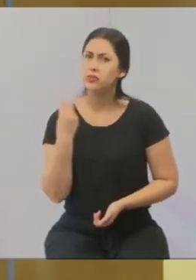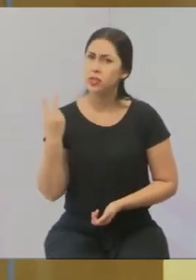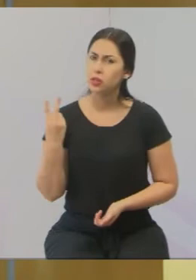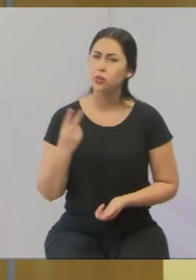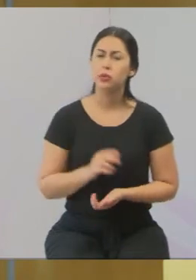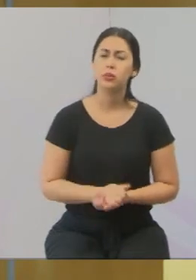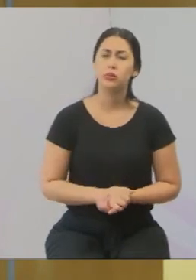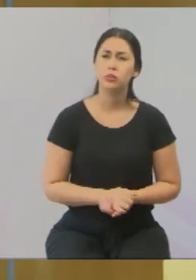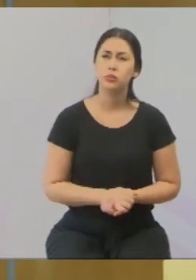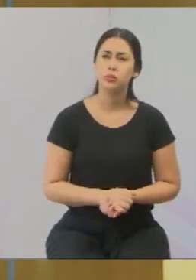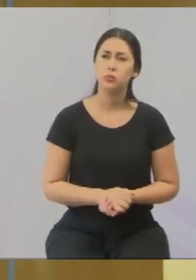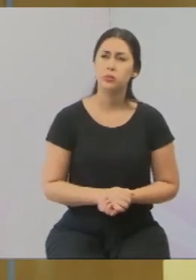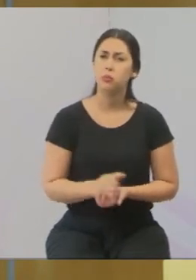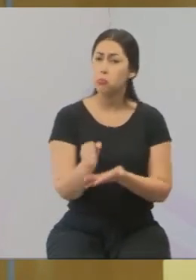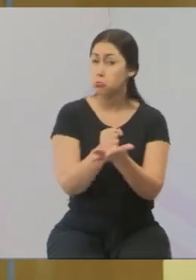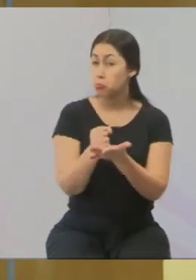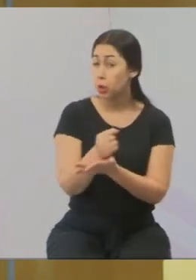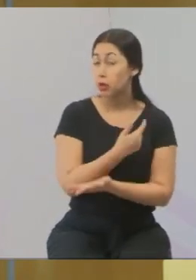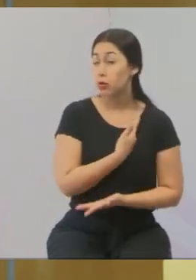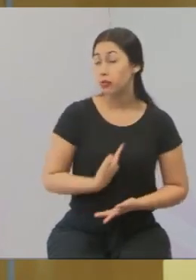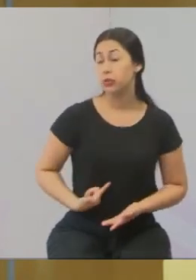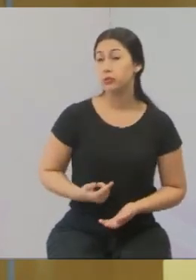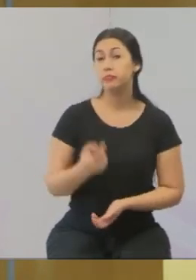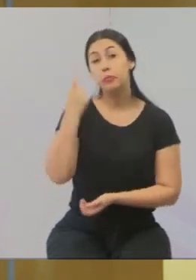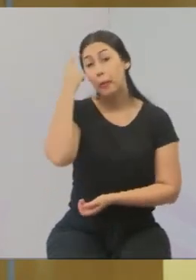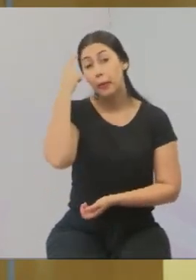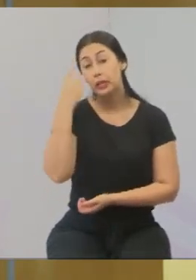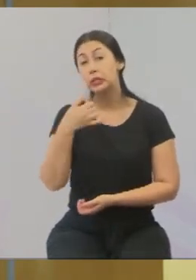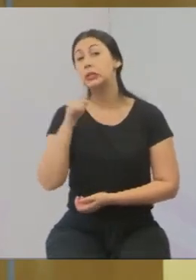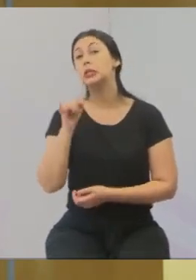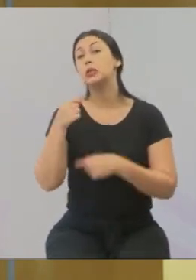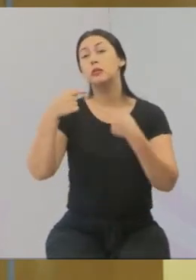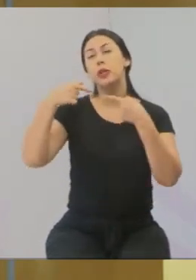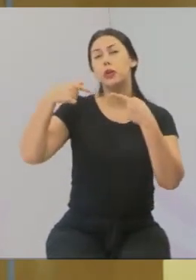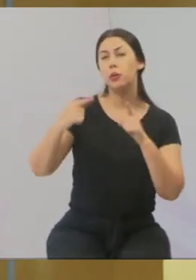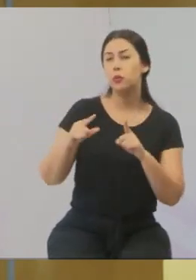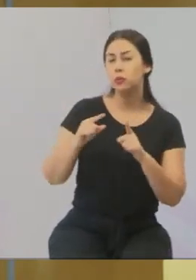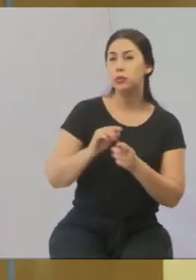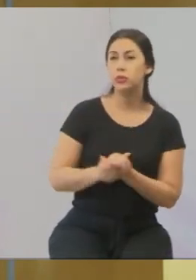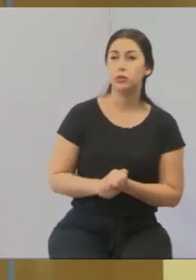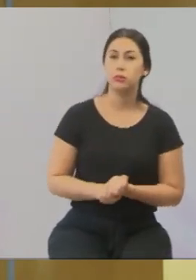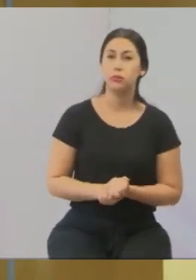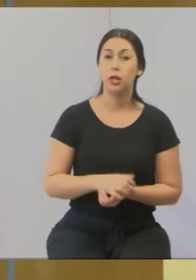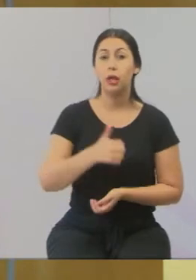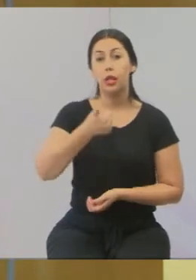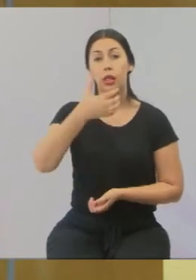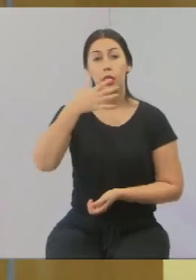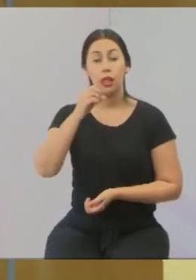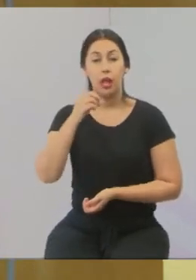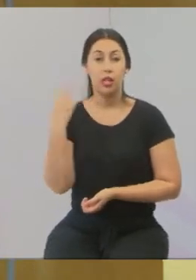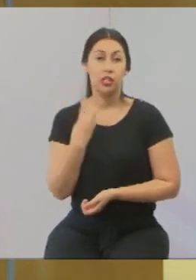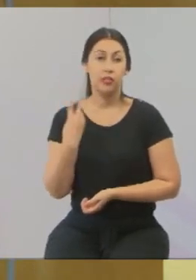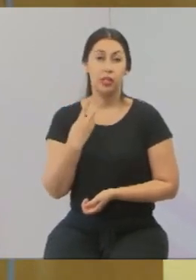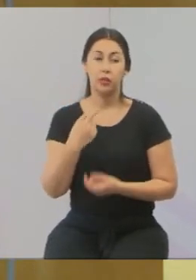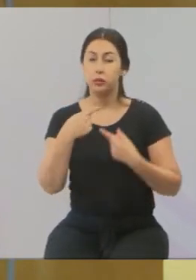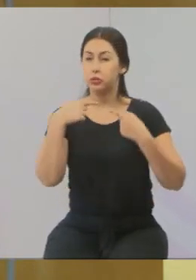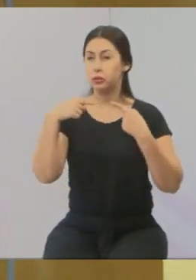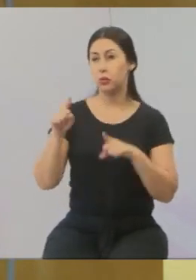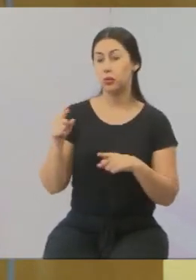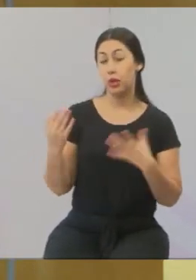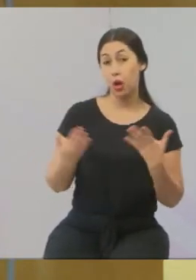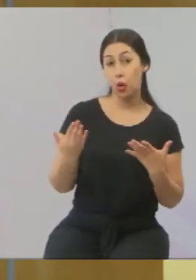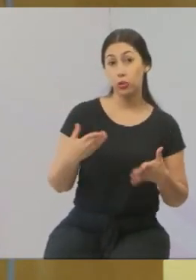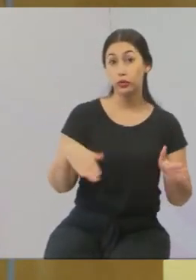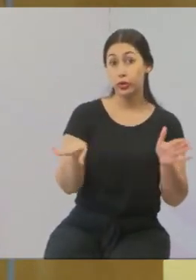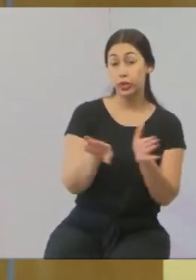governo. Imagine que fosse o contrário, 10 vereadores de oposição, e chegasse essas contas hoje